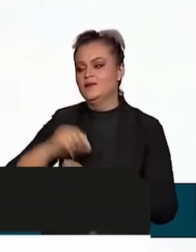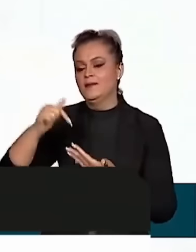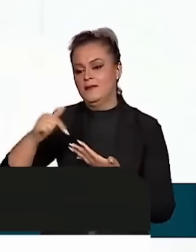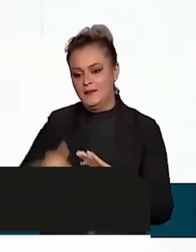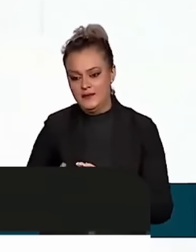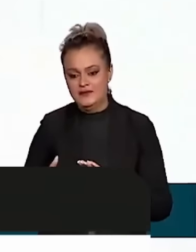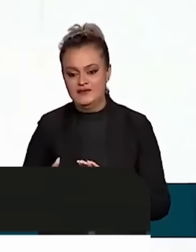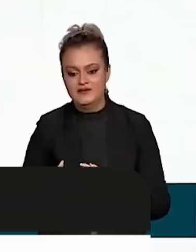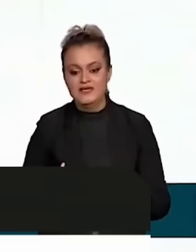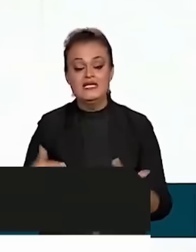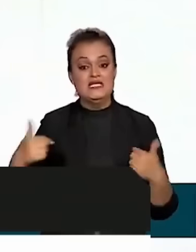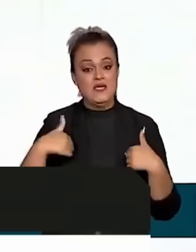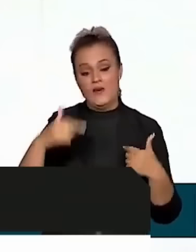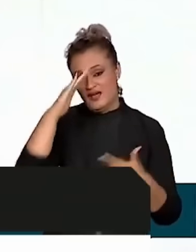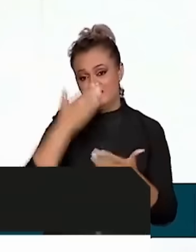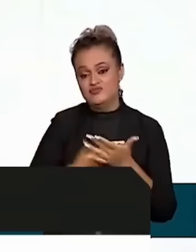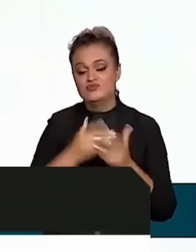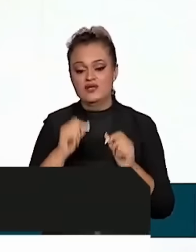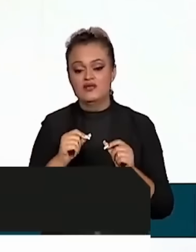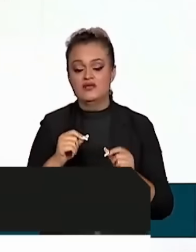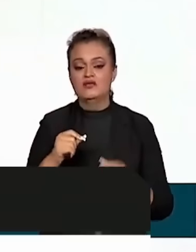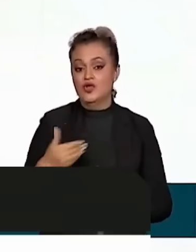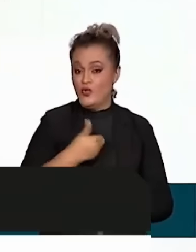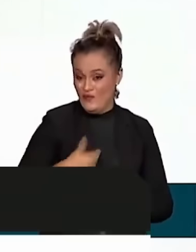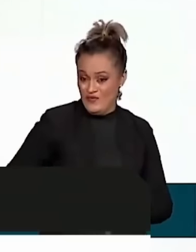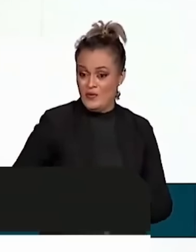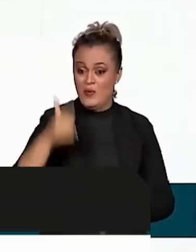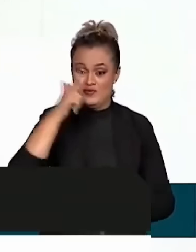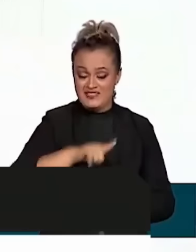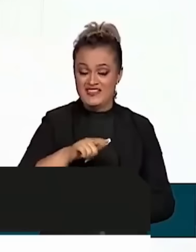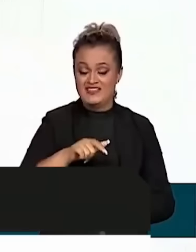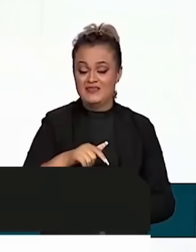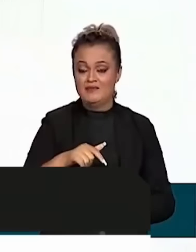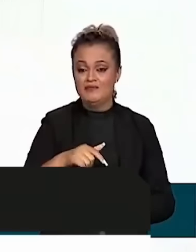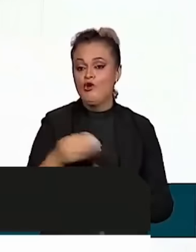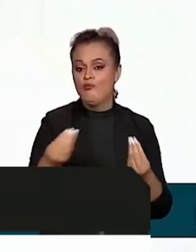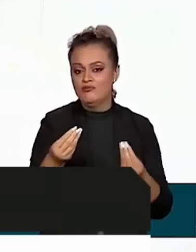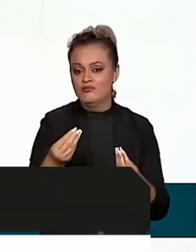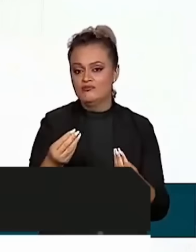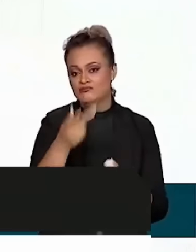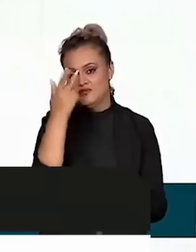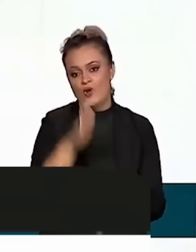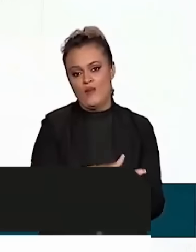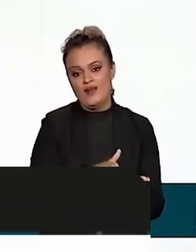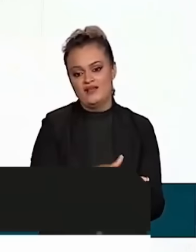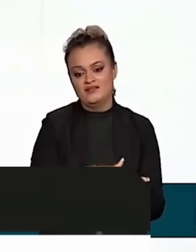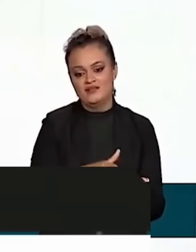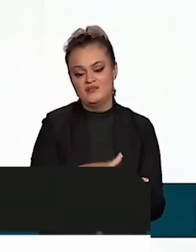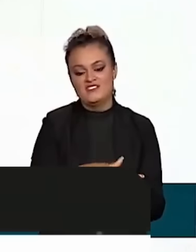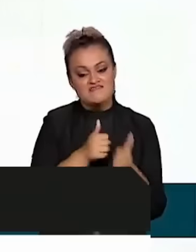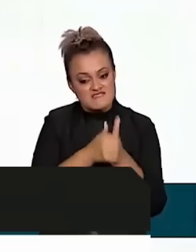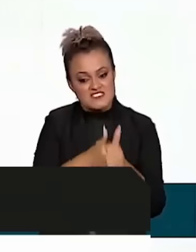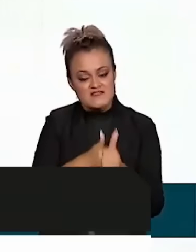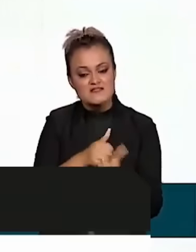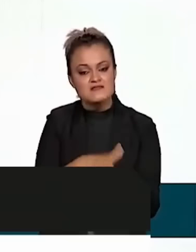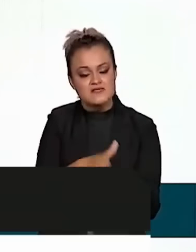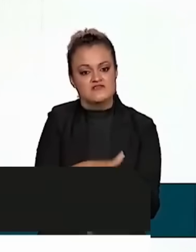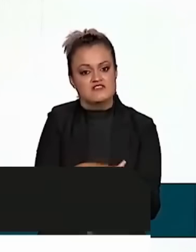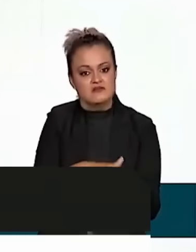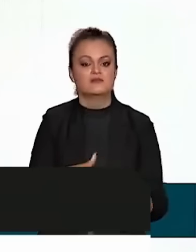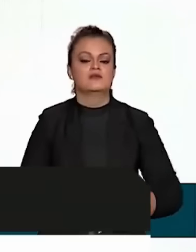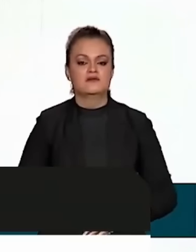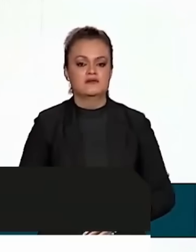uma demanda que nós vamos tentar resolver. Quando algum companheiro da Anvisa perceber que algum parente dele morreu, porque um remédio